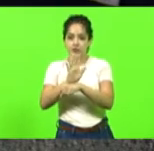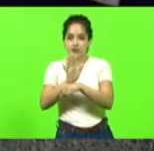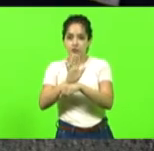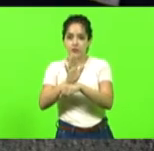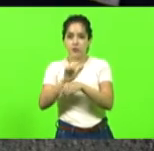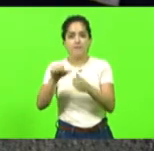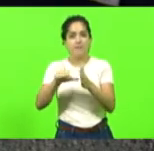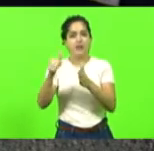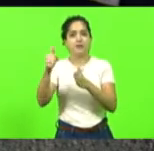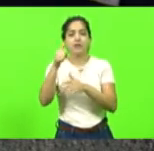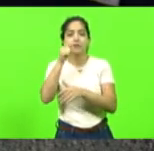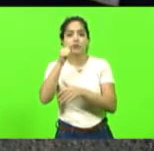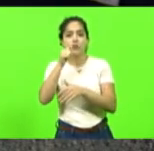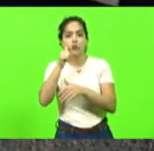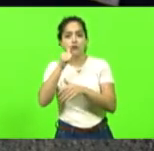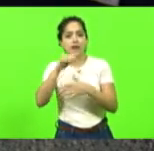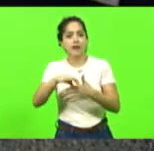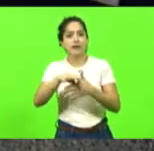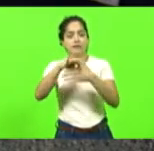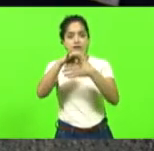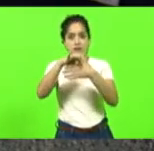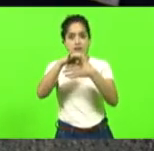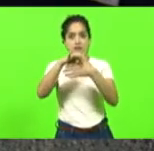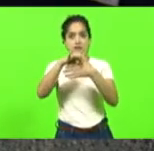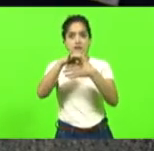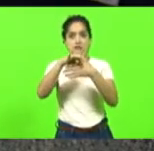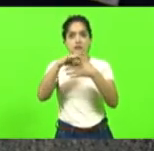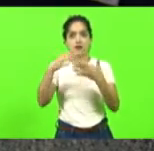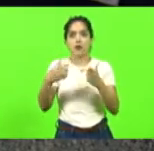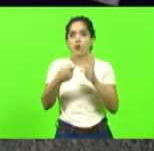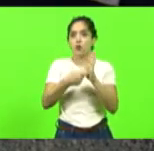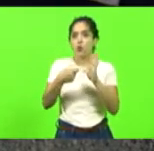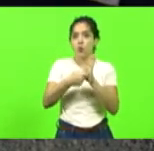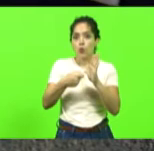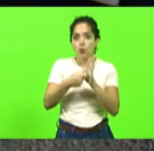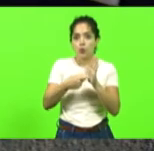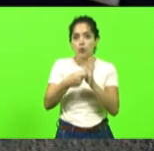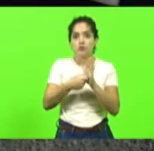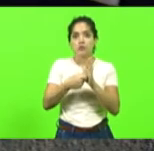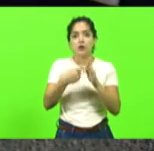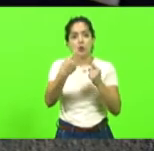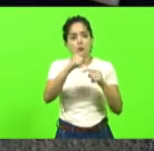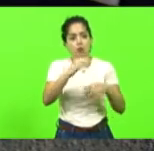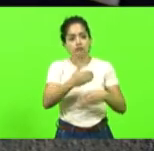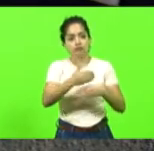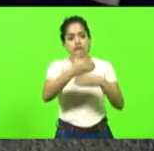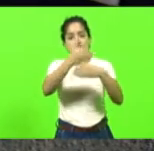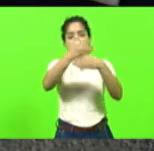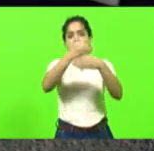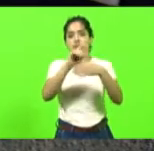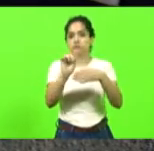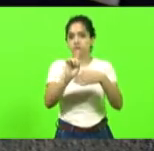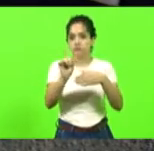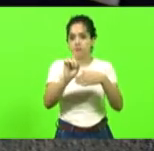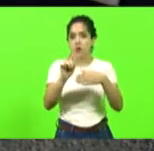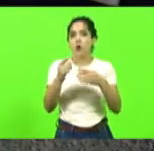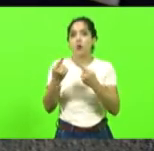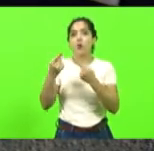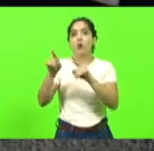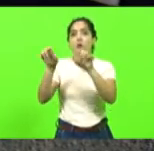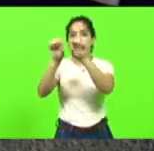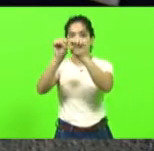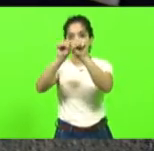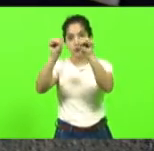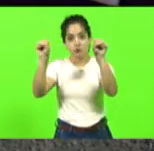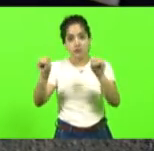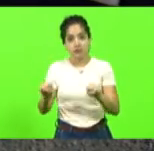primeiras mulheres lideranças do MAB, que ela diz: a gente não luta só contra as barragens, a gente luta contra esse sistema capitalista que